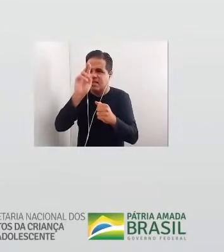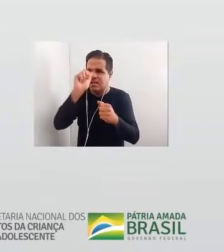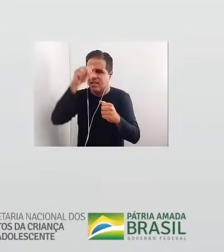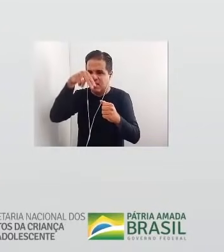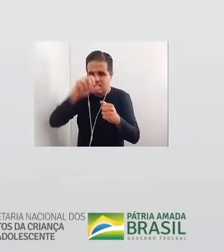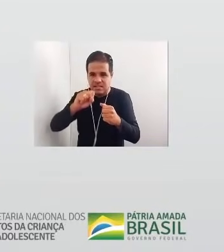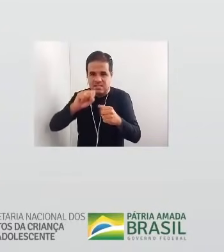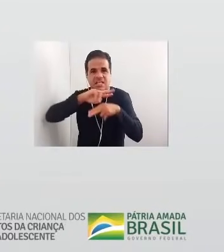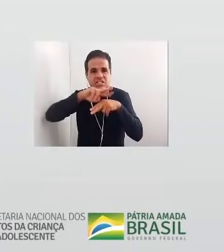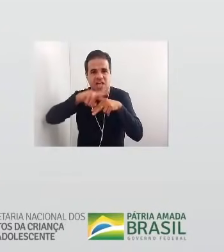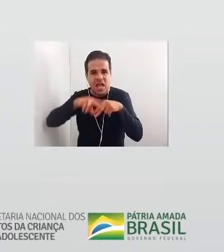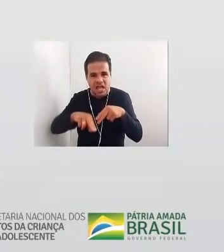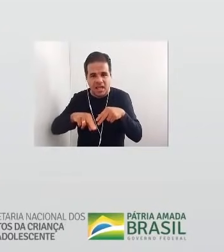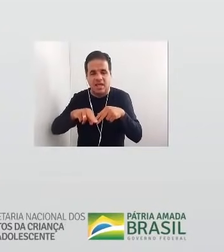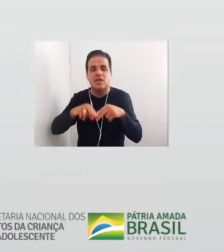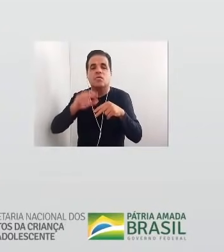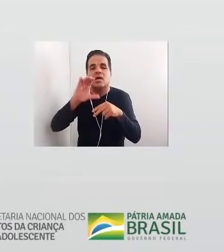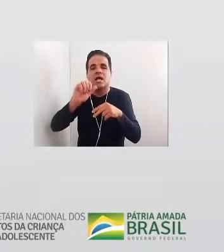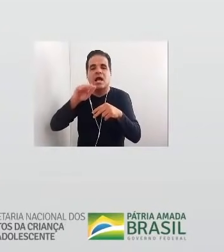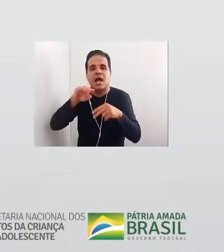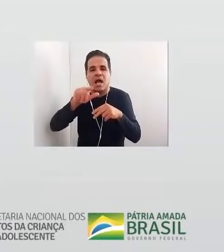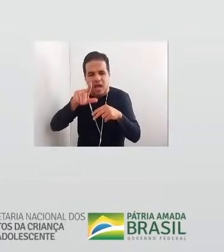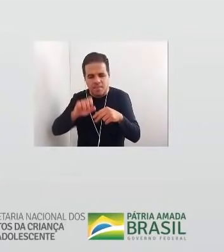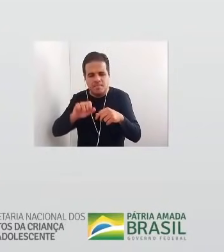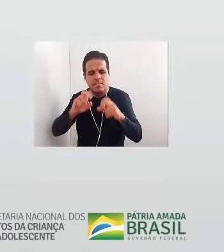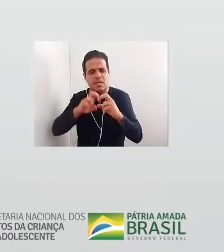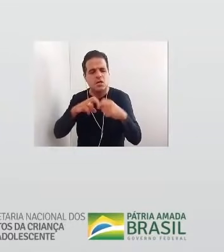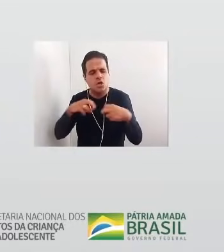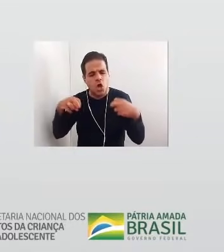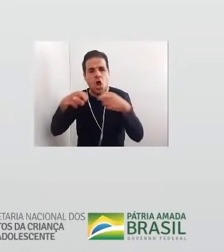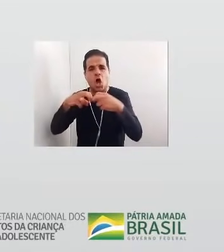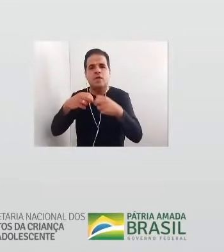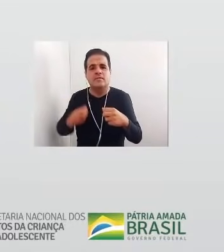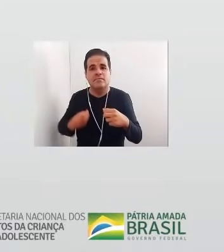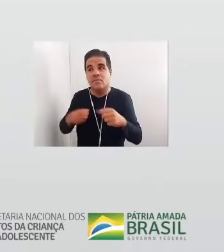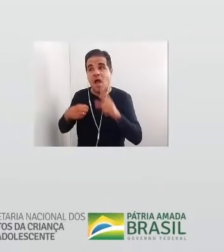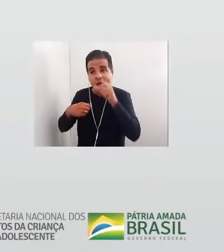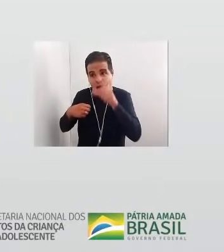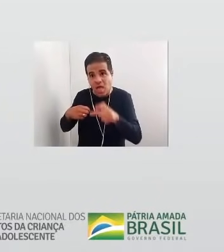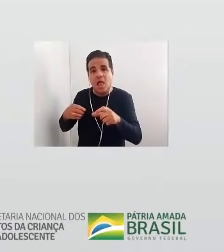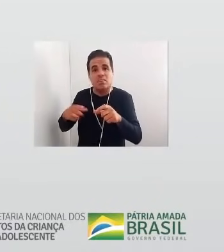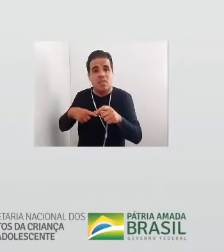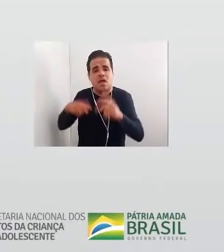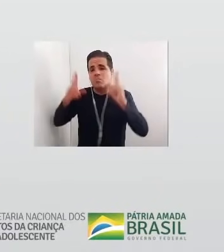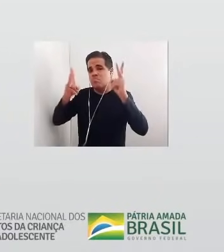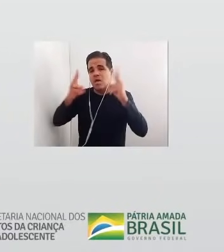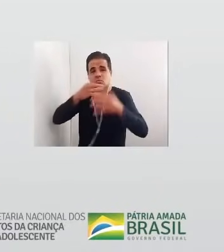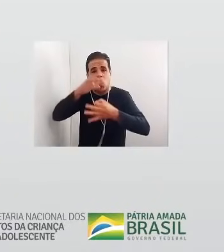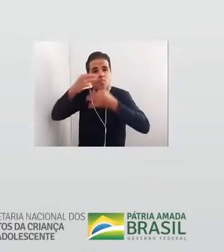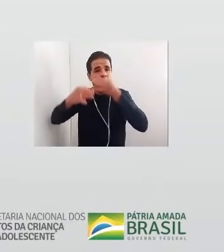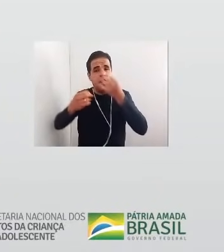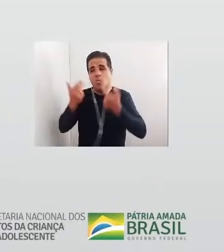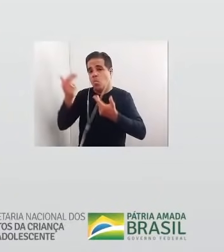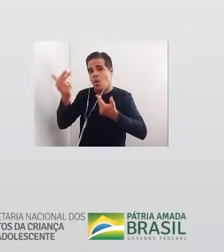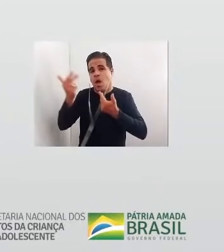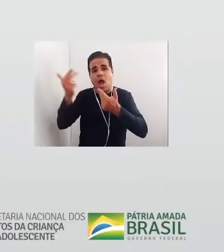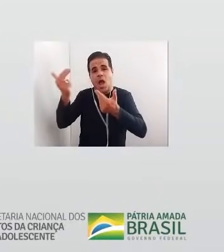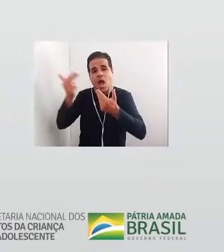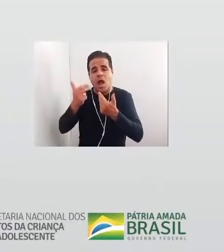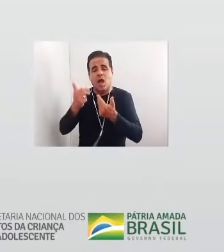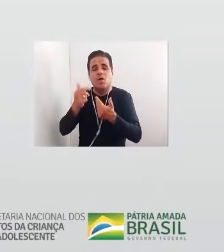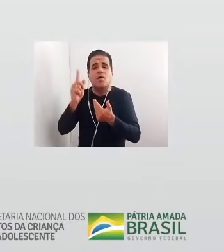Camille Paglia no Roda Viva. Ela, mesmo sendo feminista e transgênero, tem o mesmo ponto de vista que eu. É